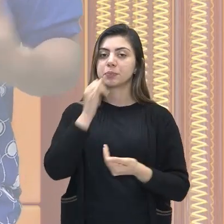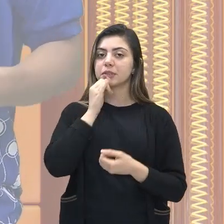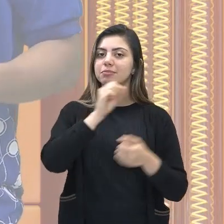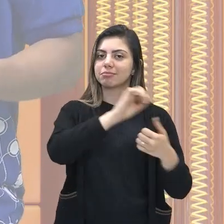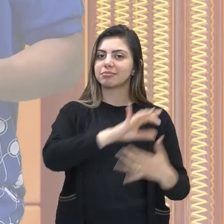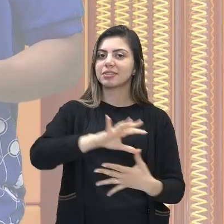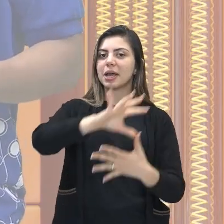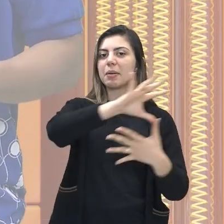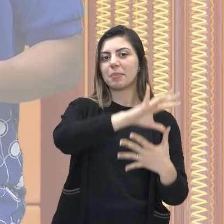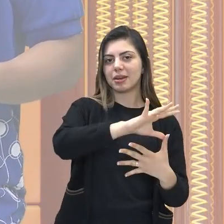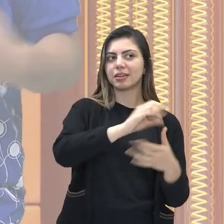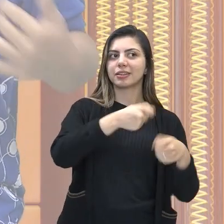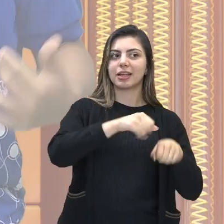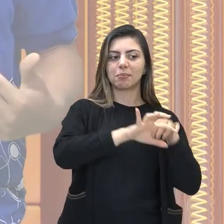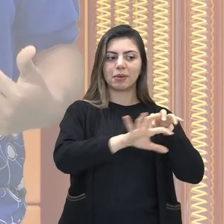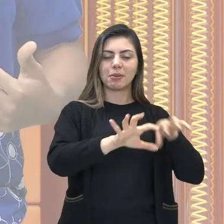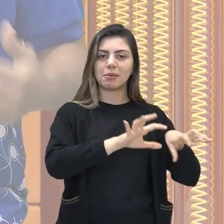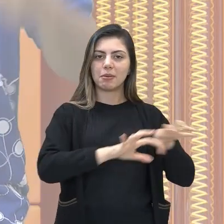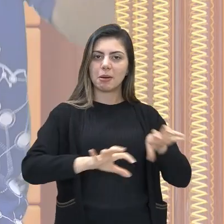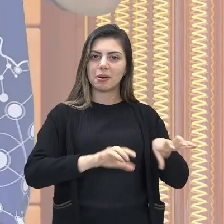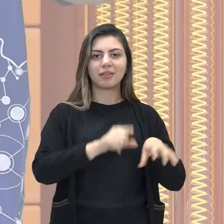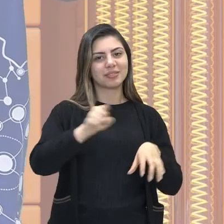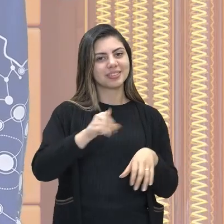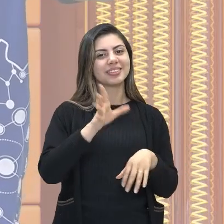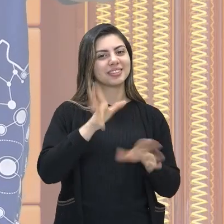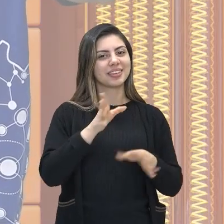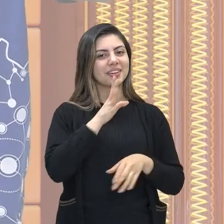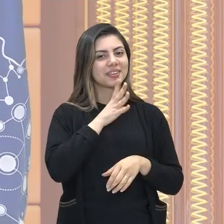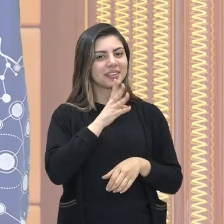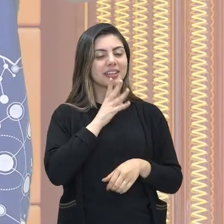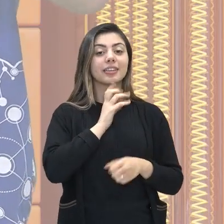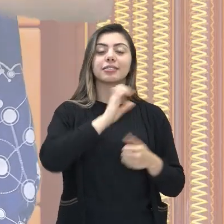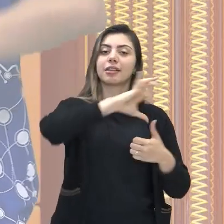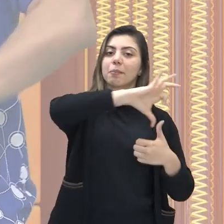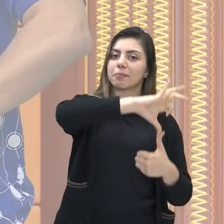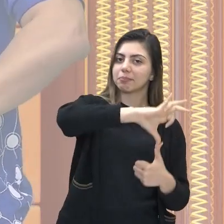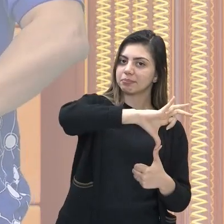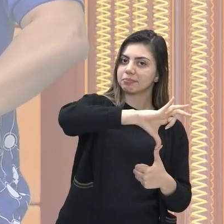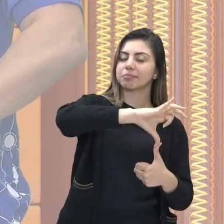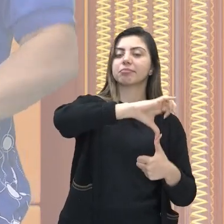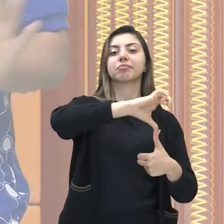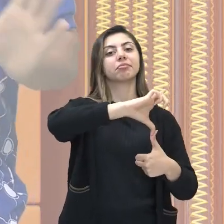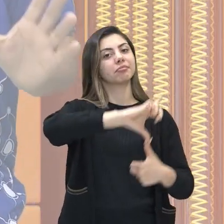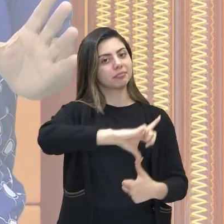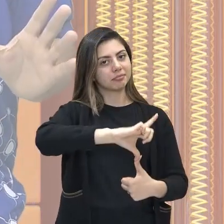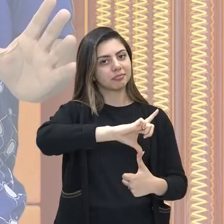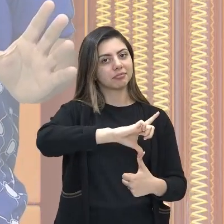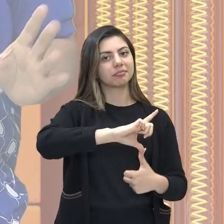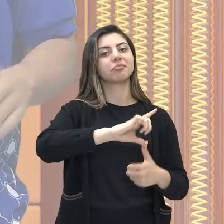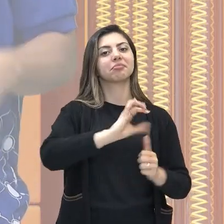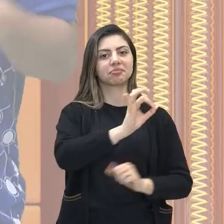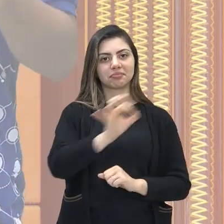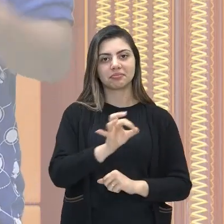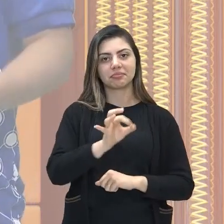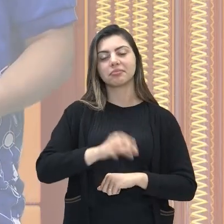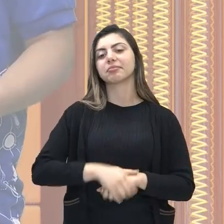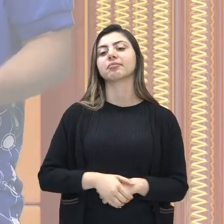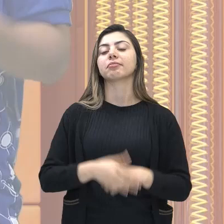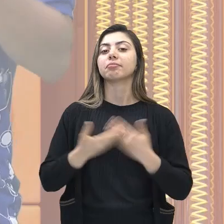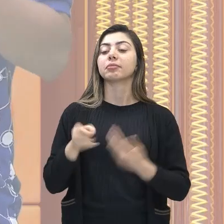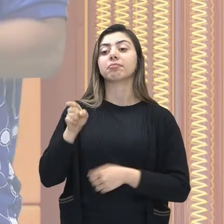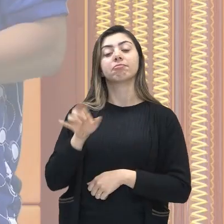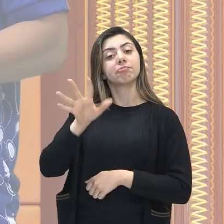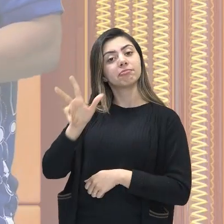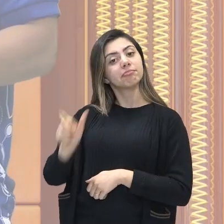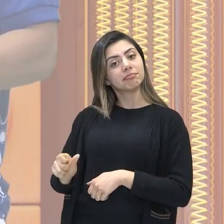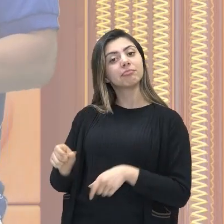americano a gente também consegue fazer isso, né? Você já sabe. América anglo-saxônica, América Latina, certo? Na África a